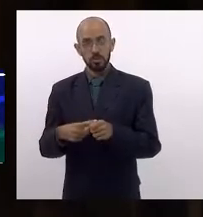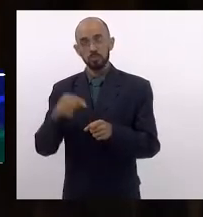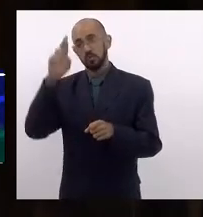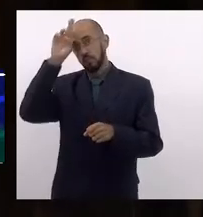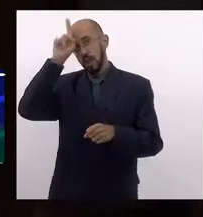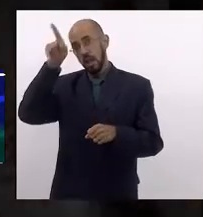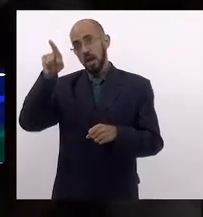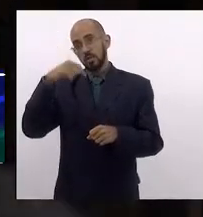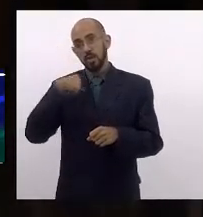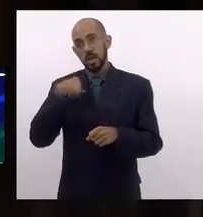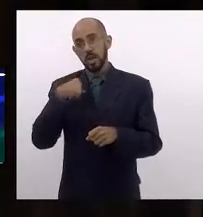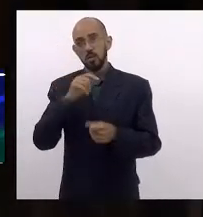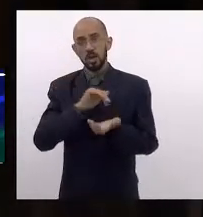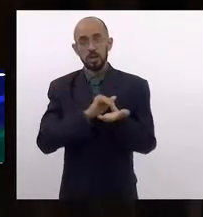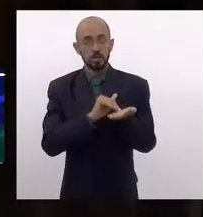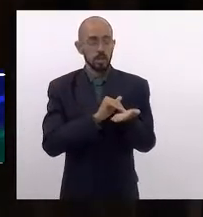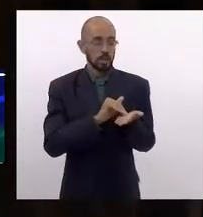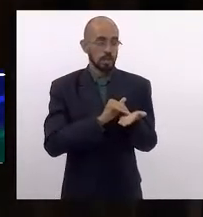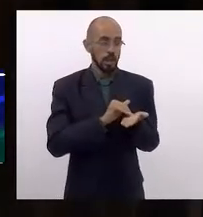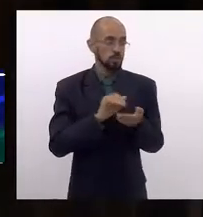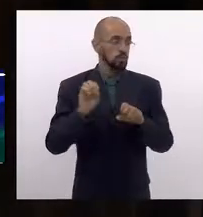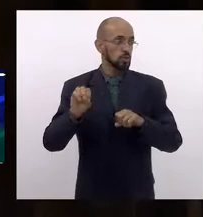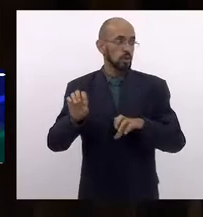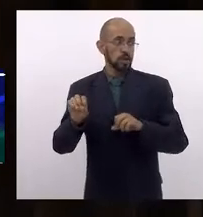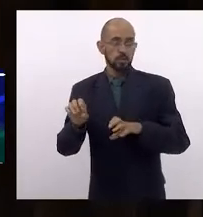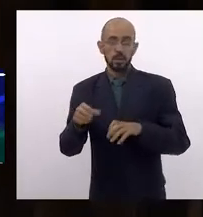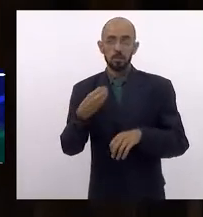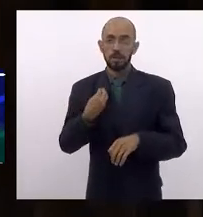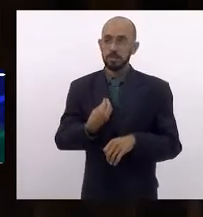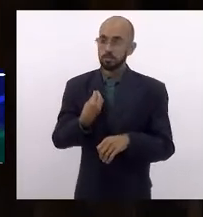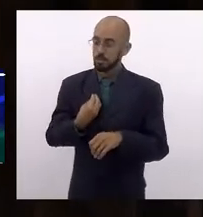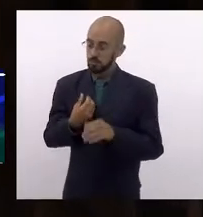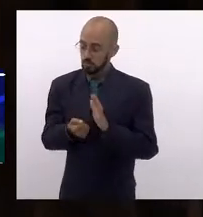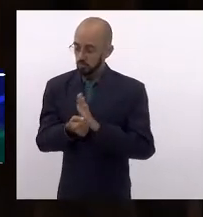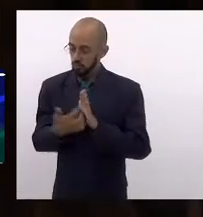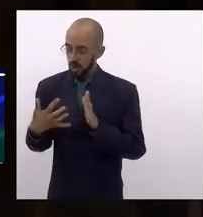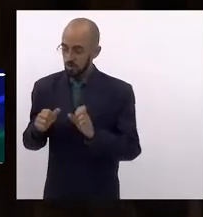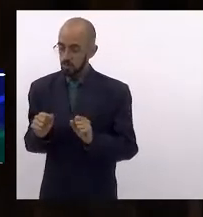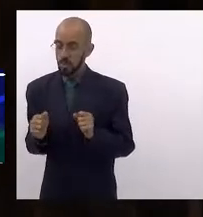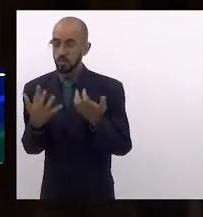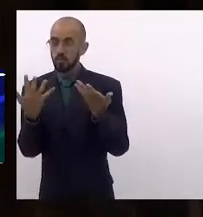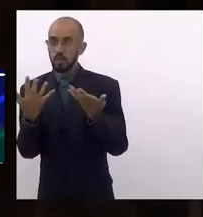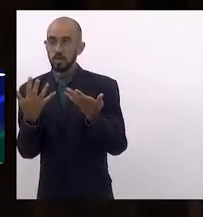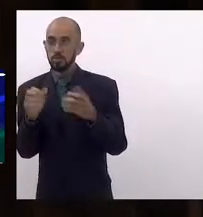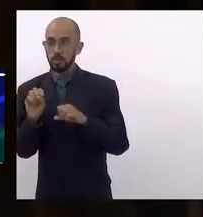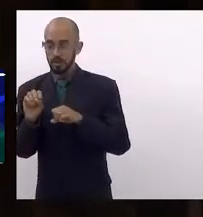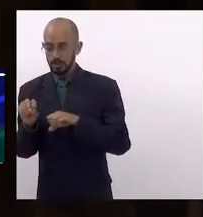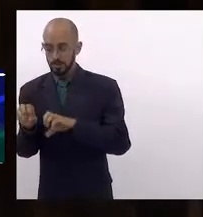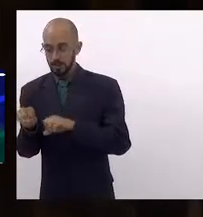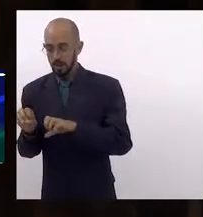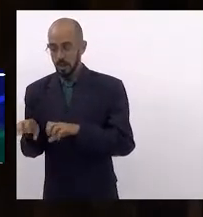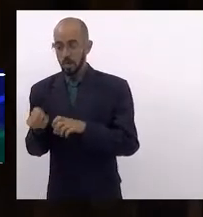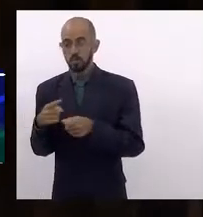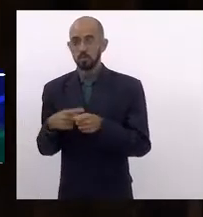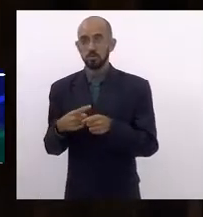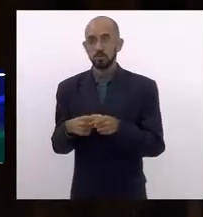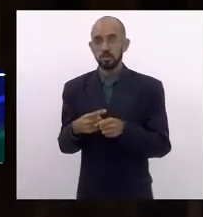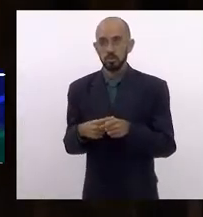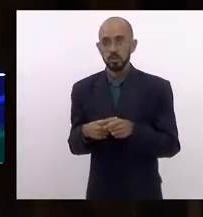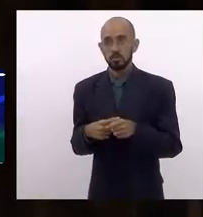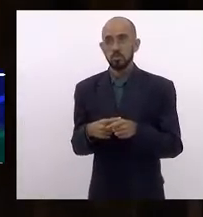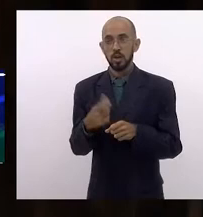eu era secretário de educação na época participamos de diversos eventos para ensinar os municípios